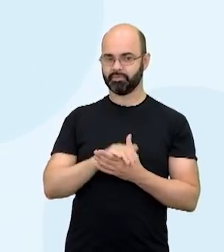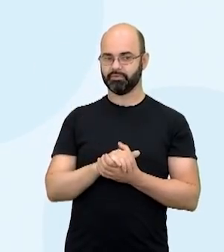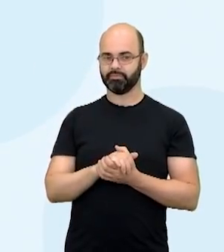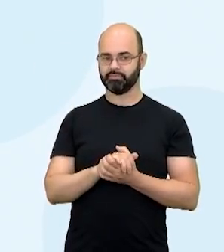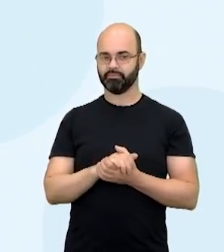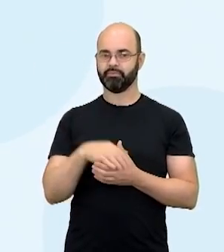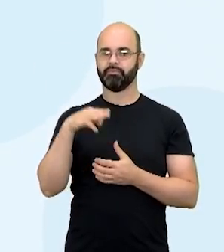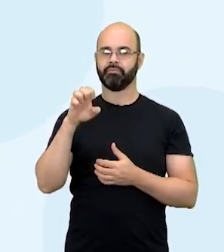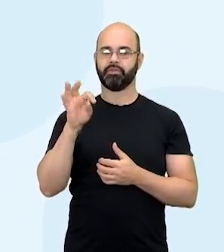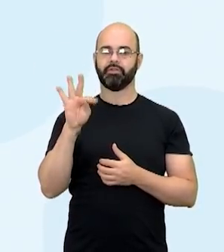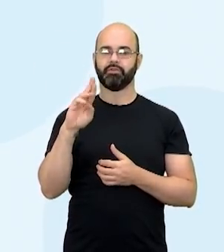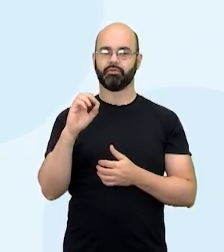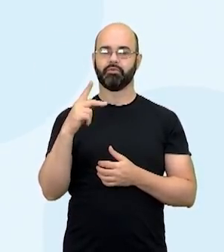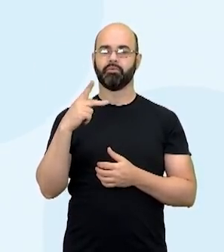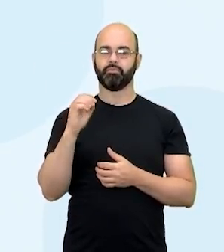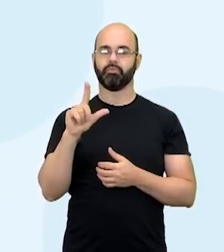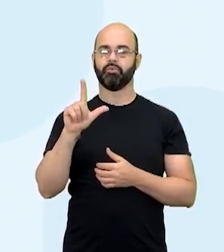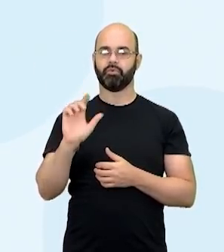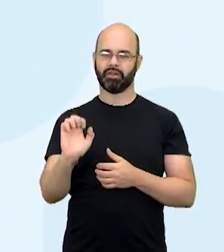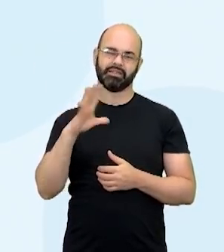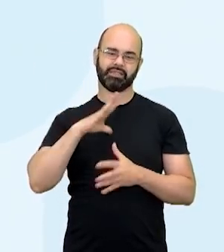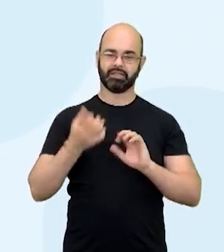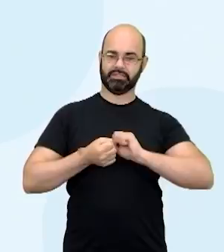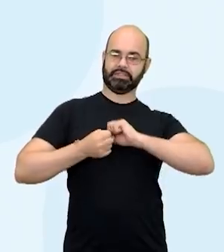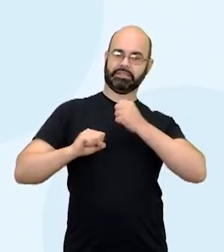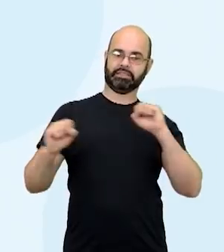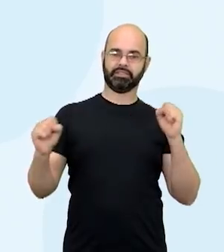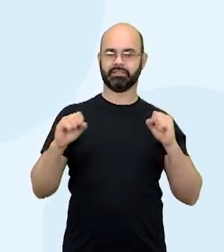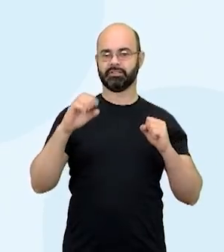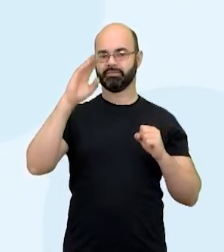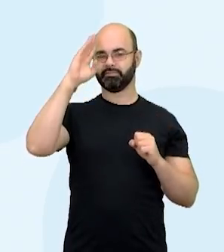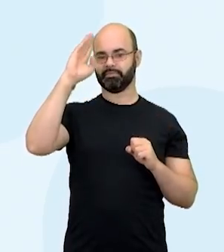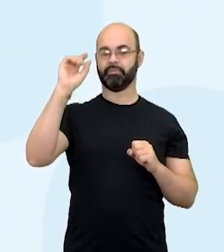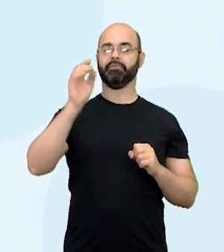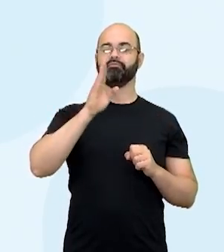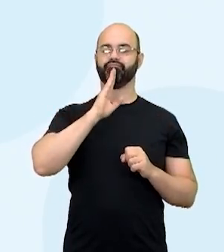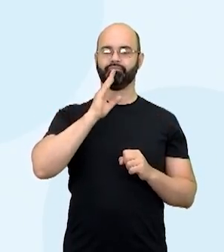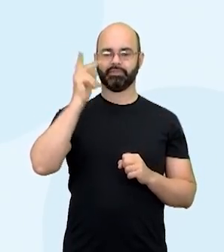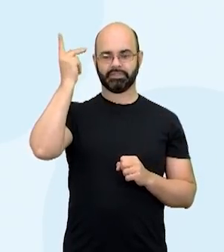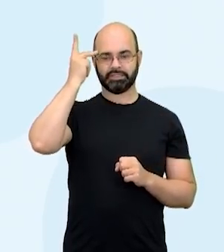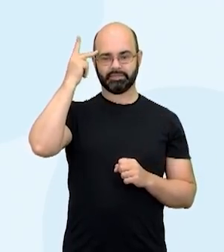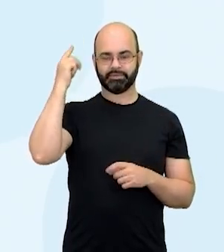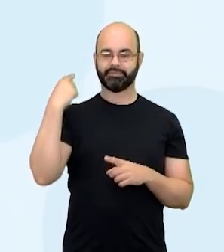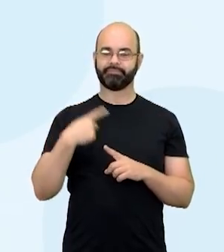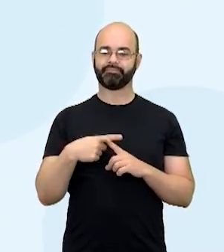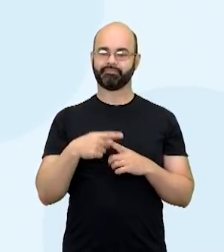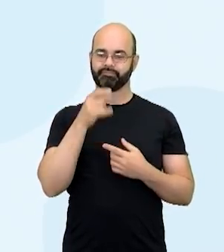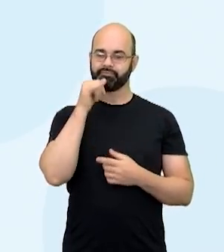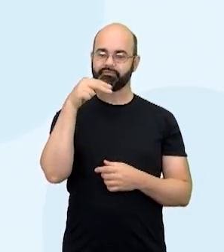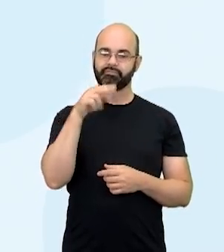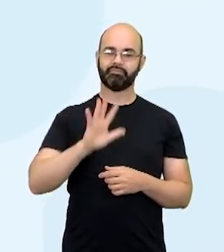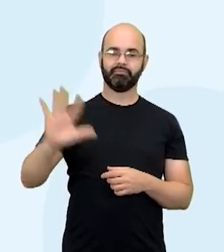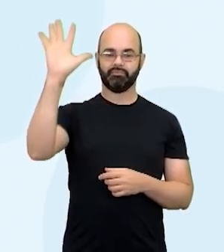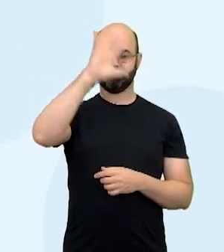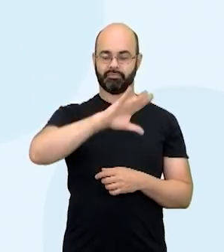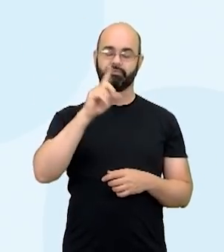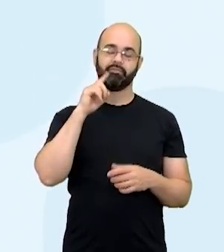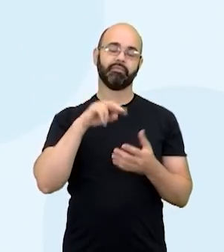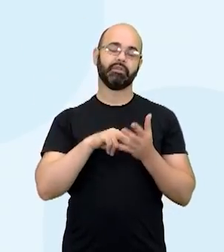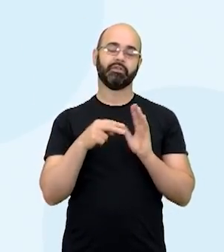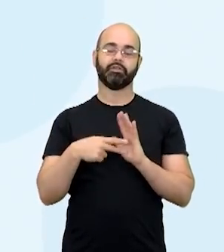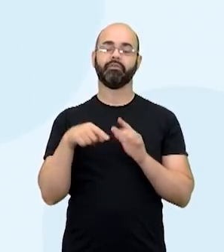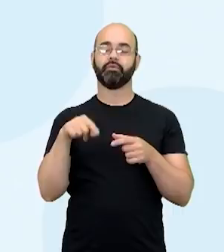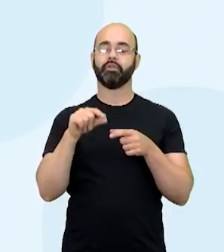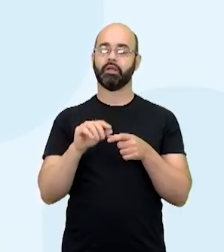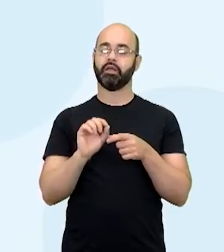então ela é considerada aí a grande metrópole nacional. Porque quando você fala em grande metrópole nacional, ela tem uma influência